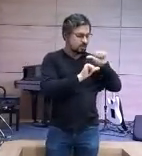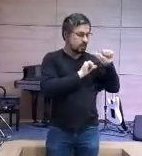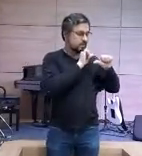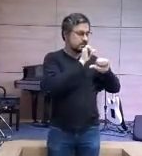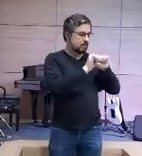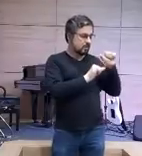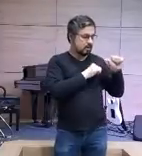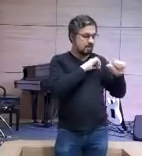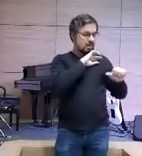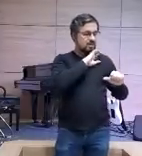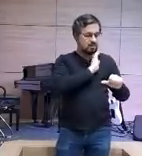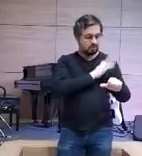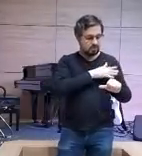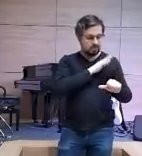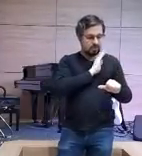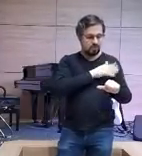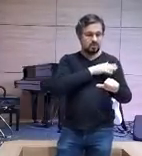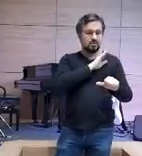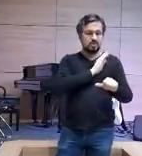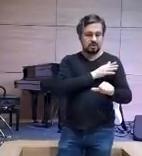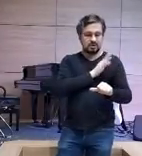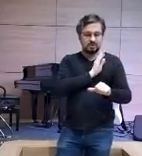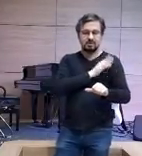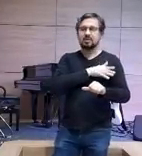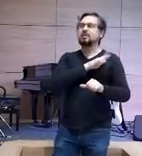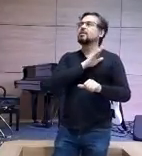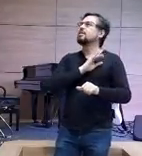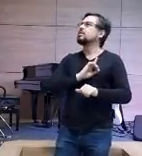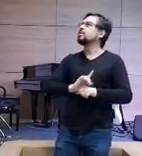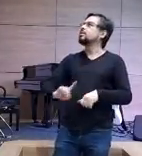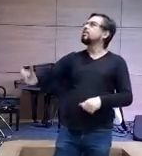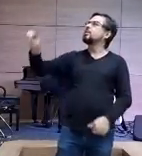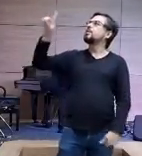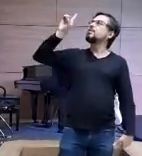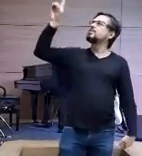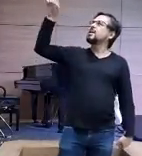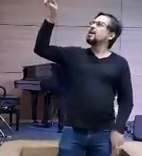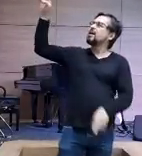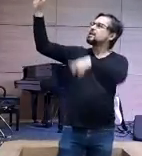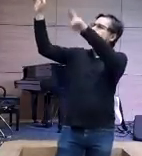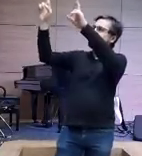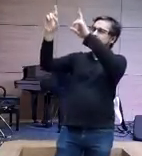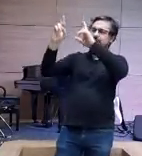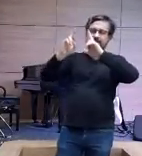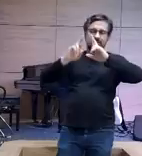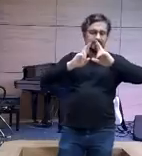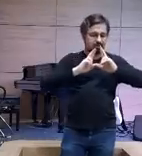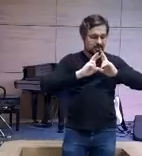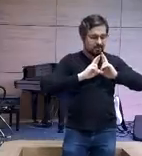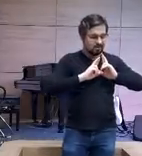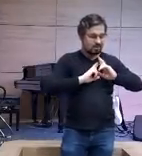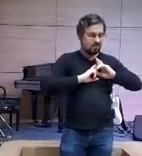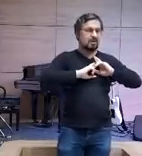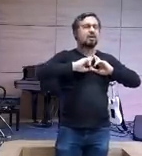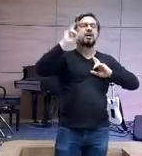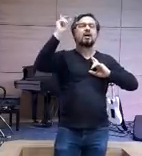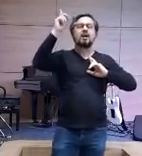restaura os corações tu és a resposta